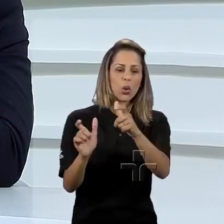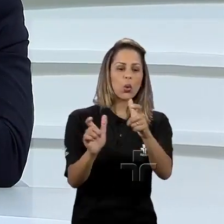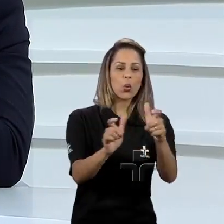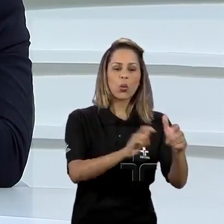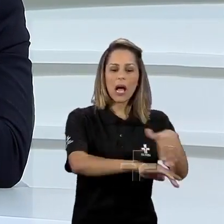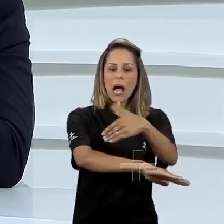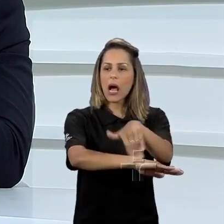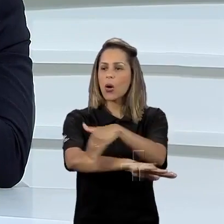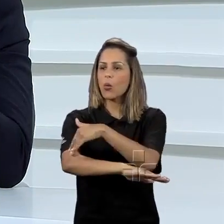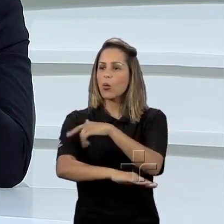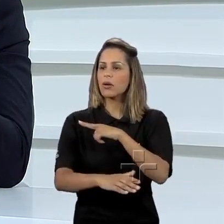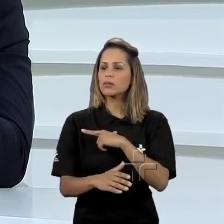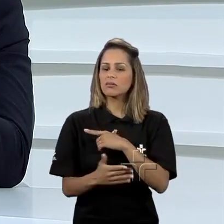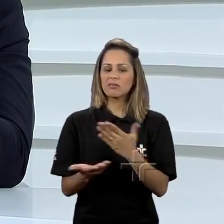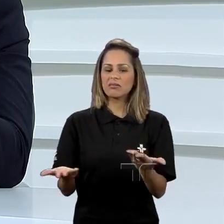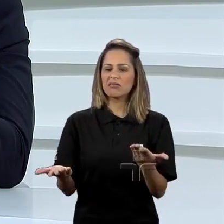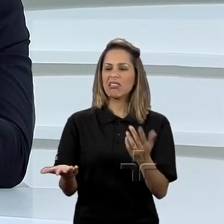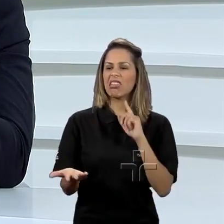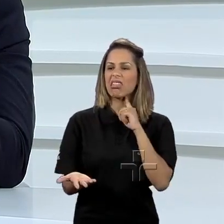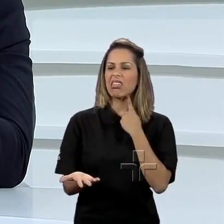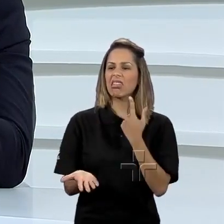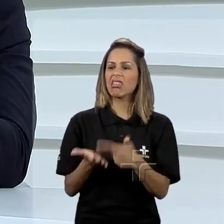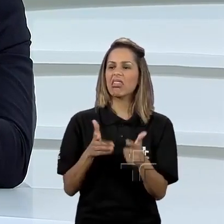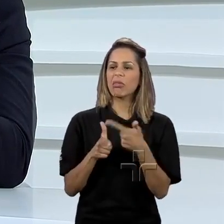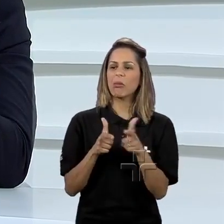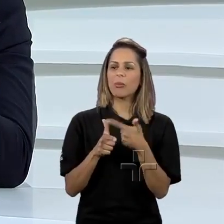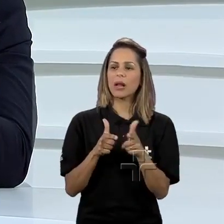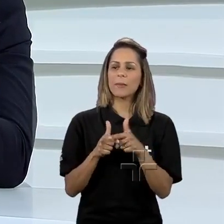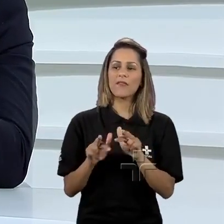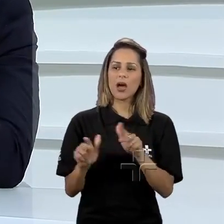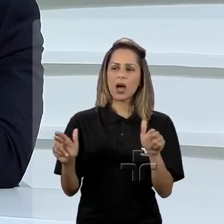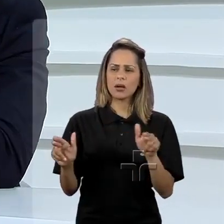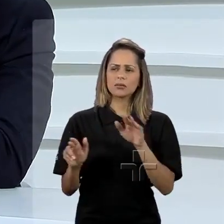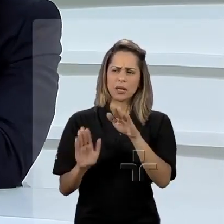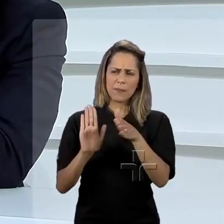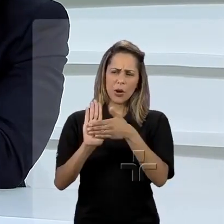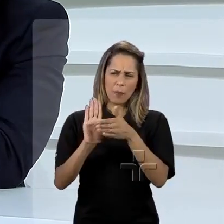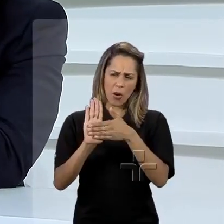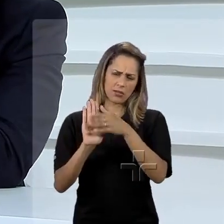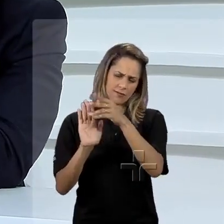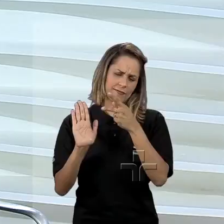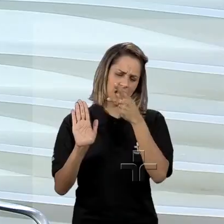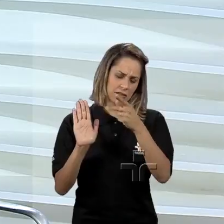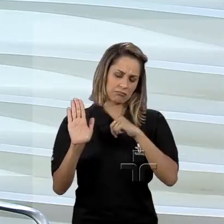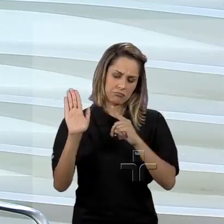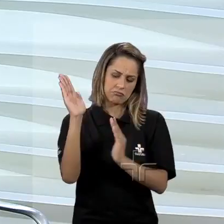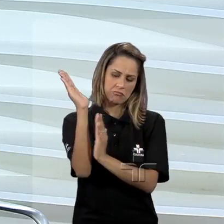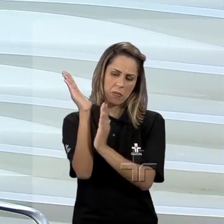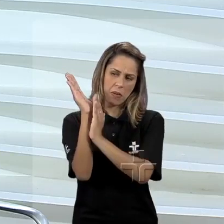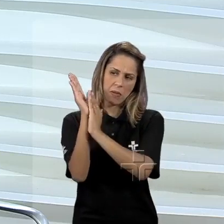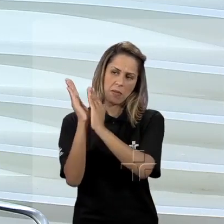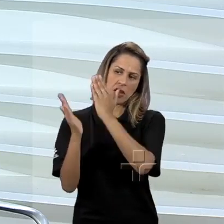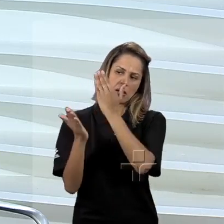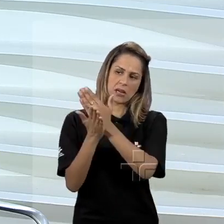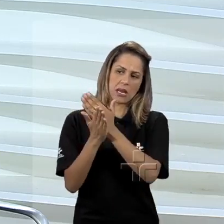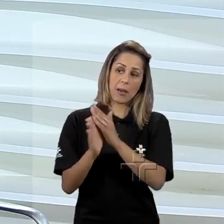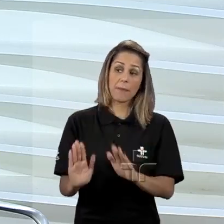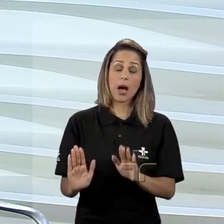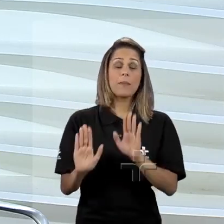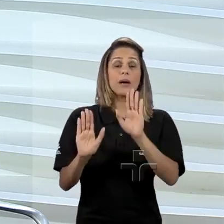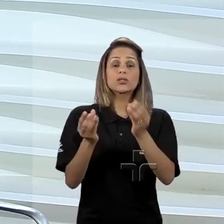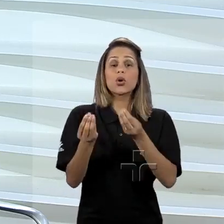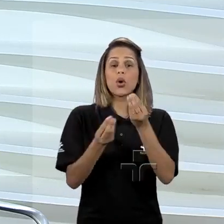uma coisa, mesmo com essa proposta que o senhor diz de desburocratizar, como fazer com que uma necessidade, uma demanda